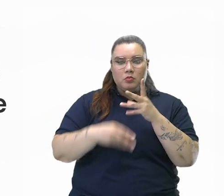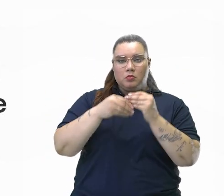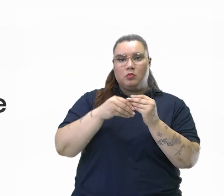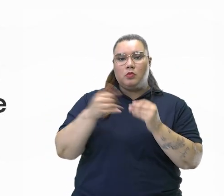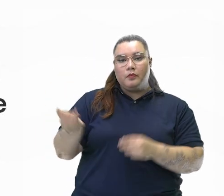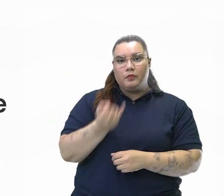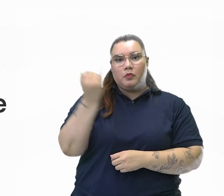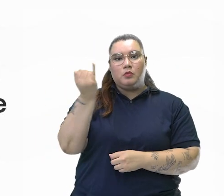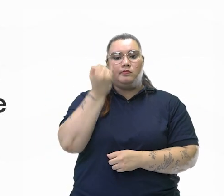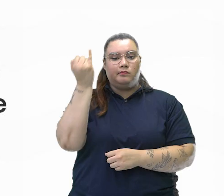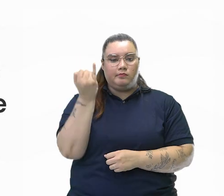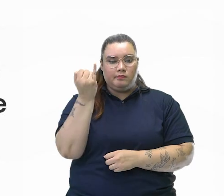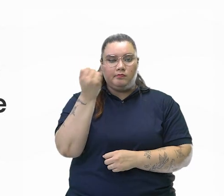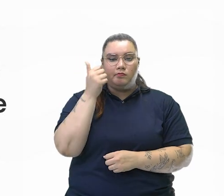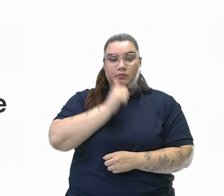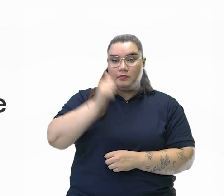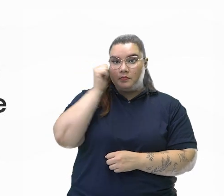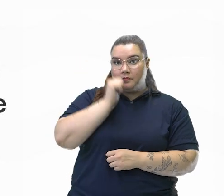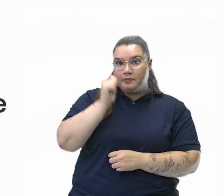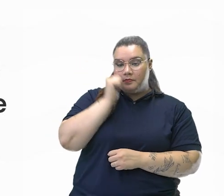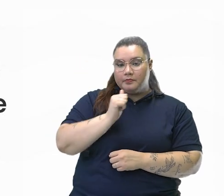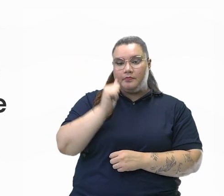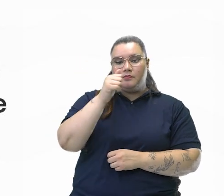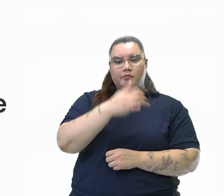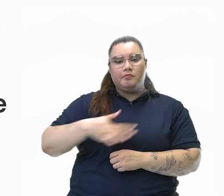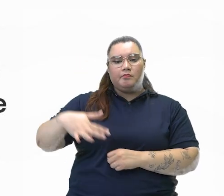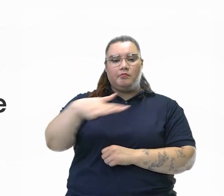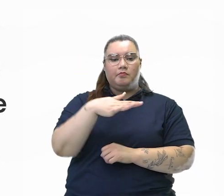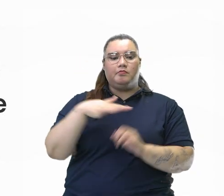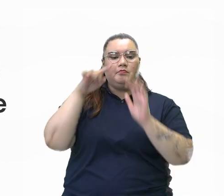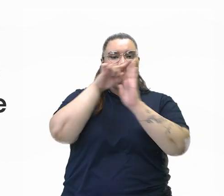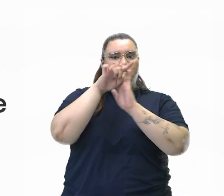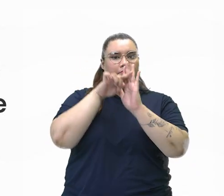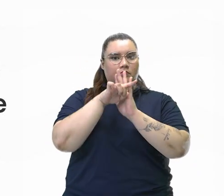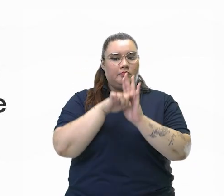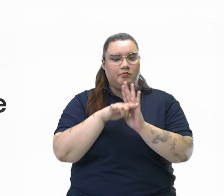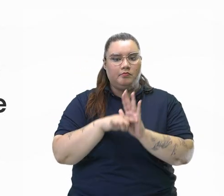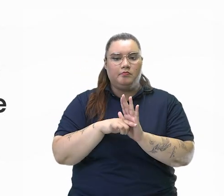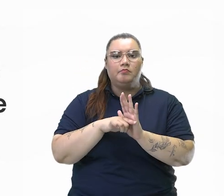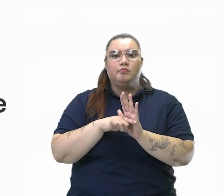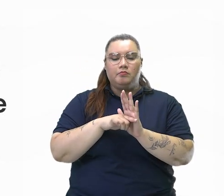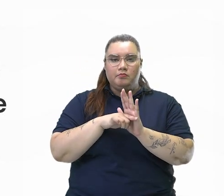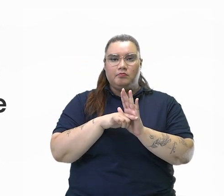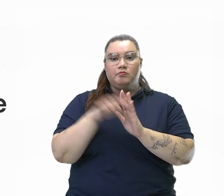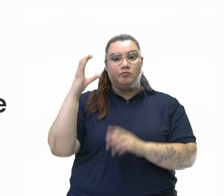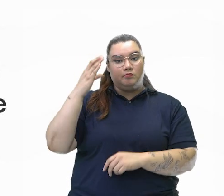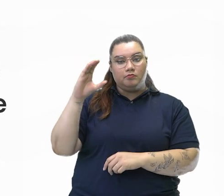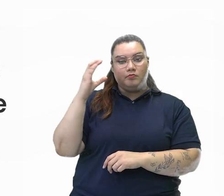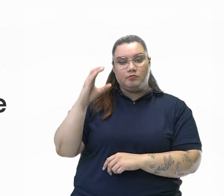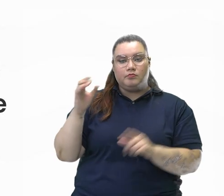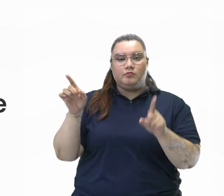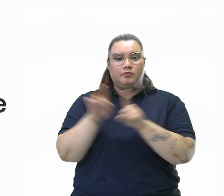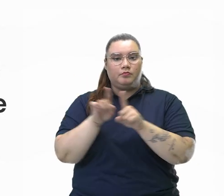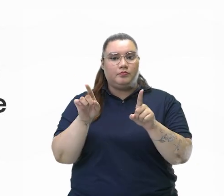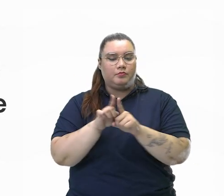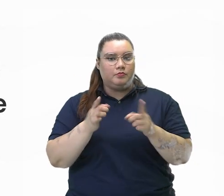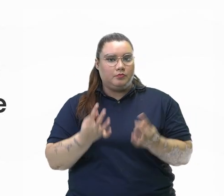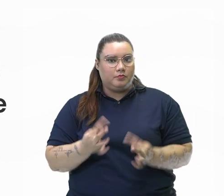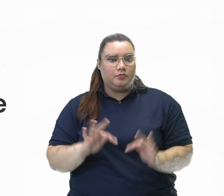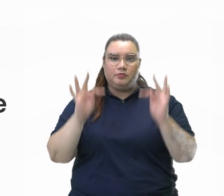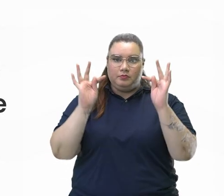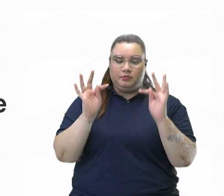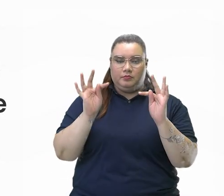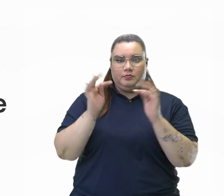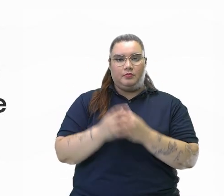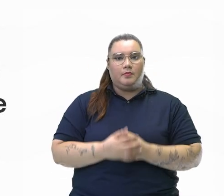papel e às contribuições fundamentais das mulheres nas áreas de pesquisa